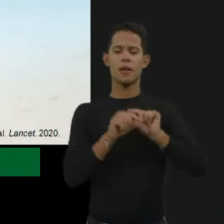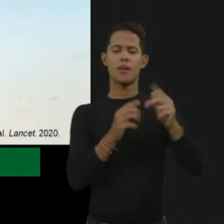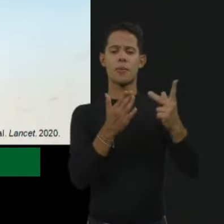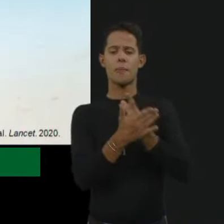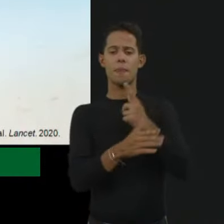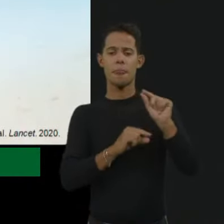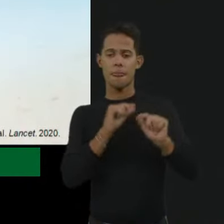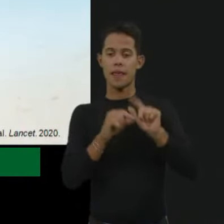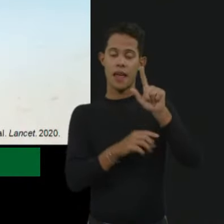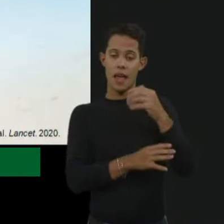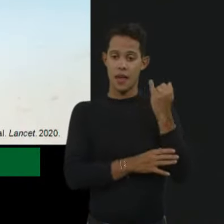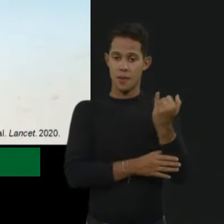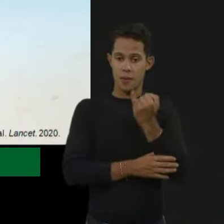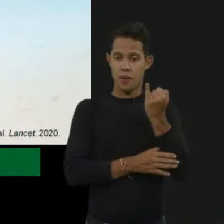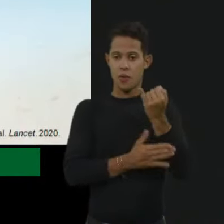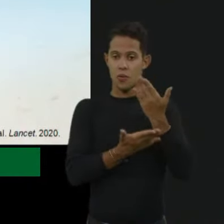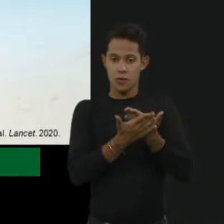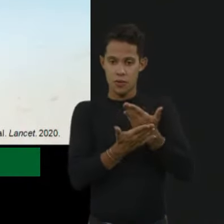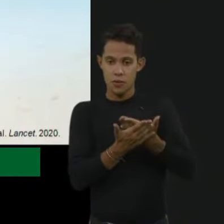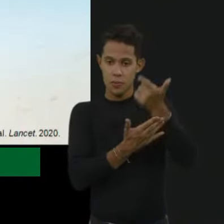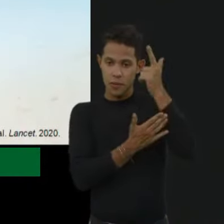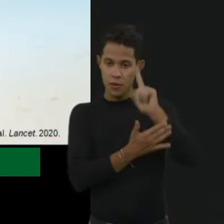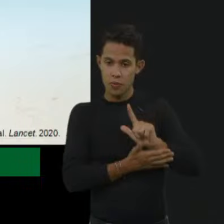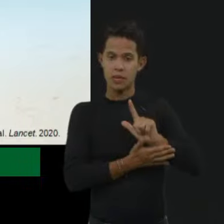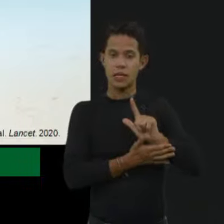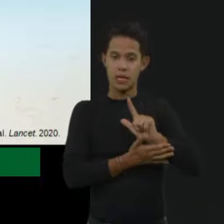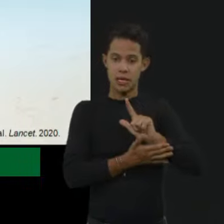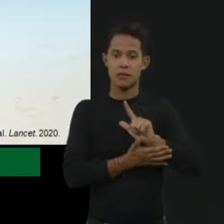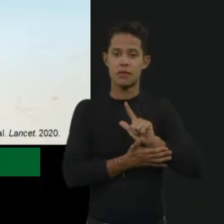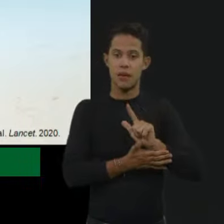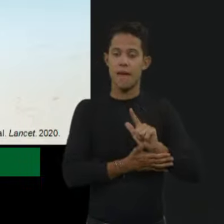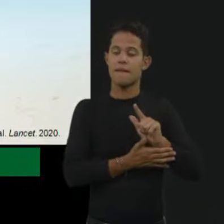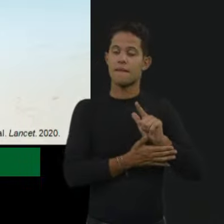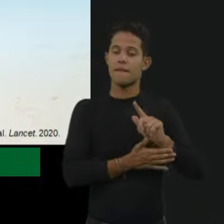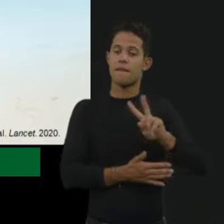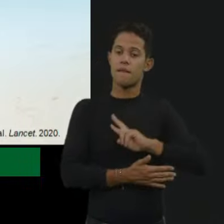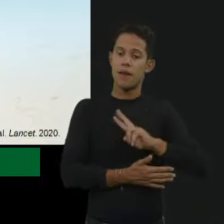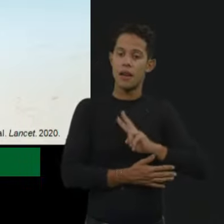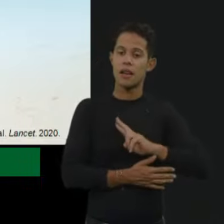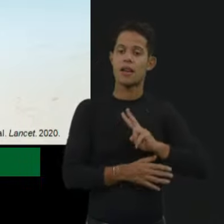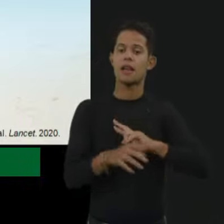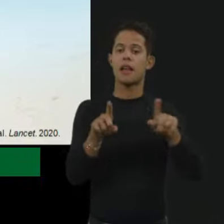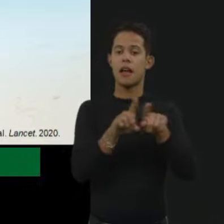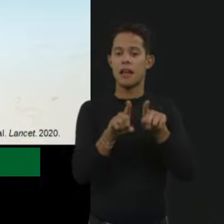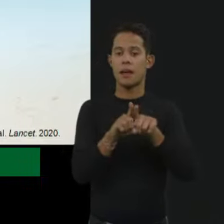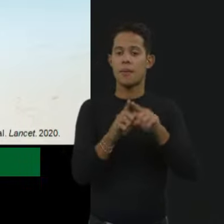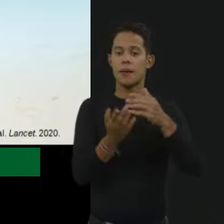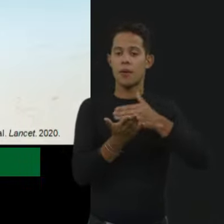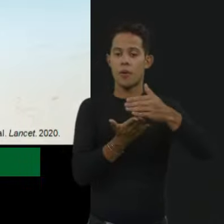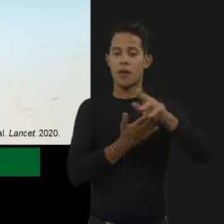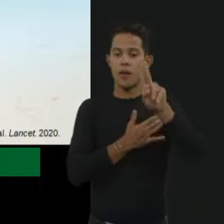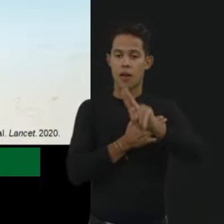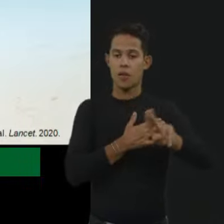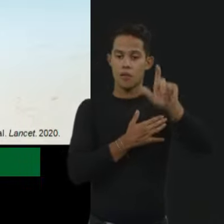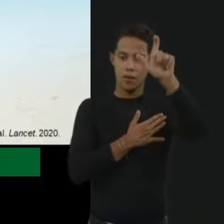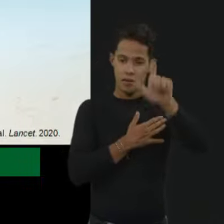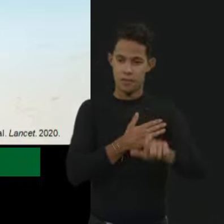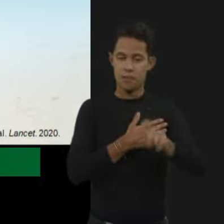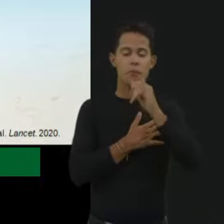estudos para a gente poder validar esses estudos e começar a usar no paciente. Qual foi o ganho que nós tivemos de